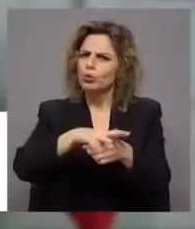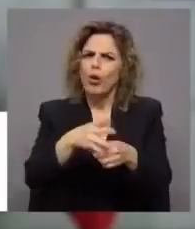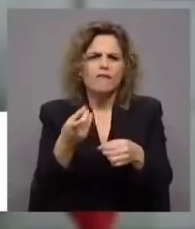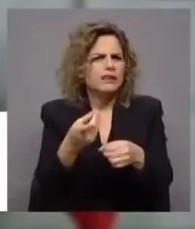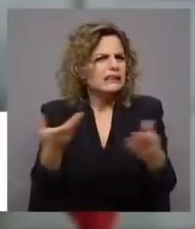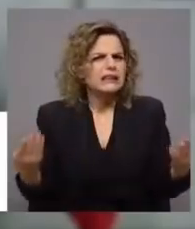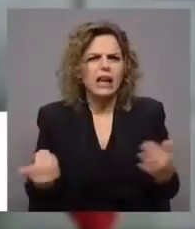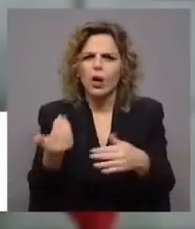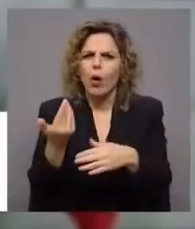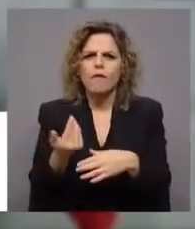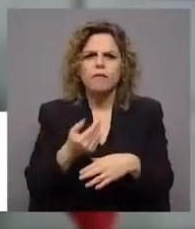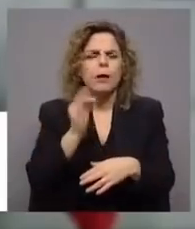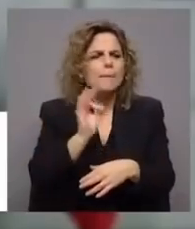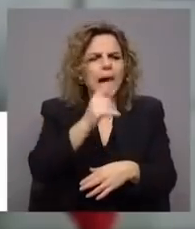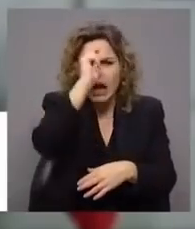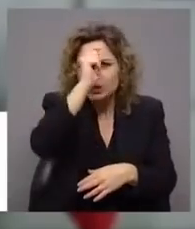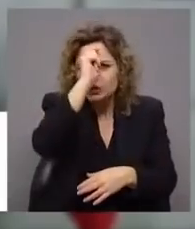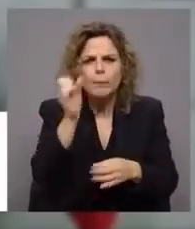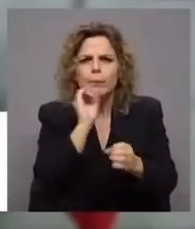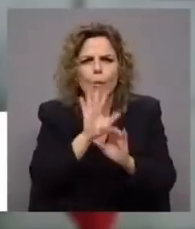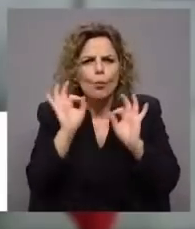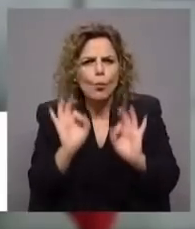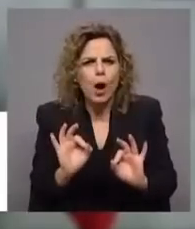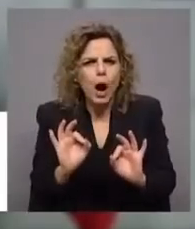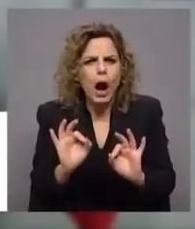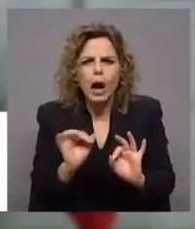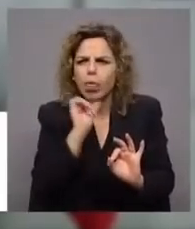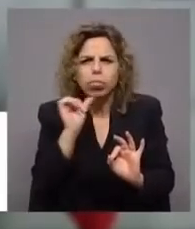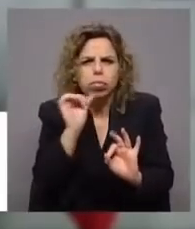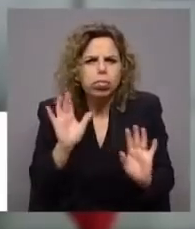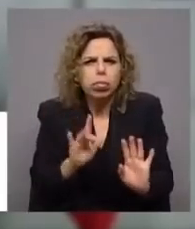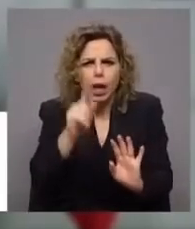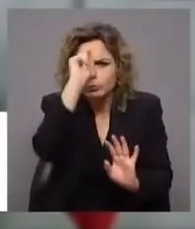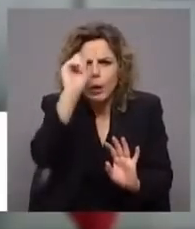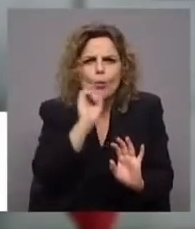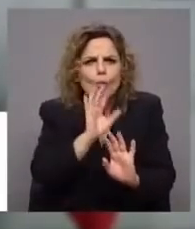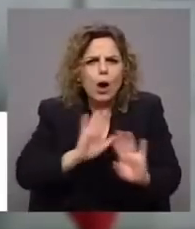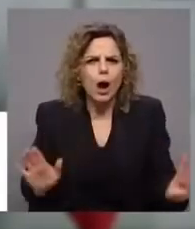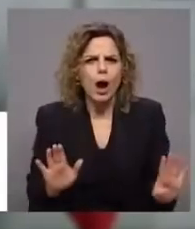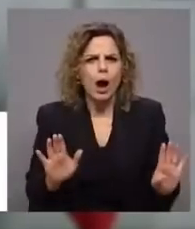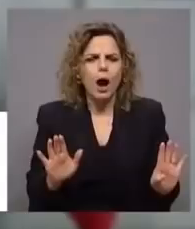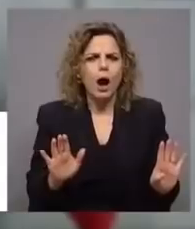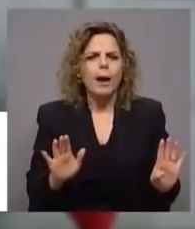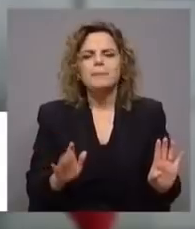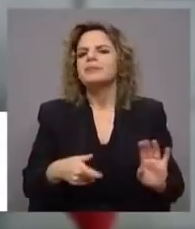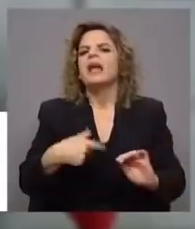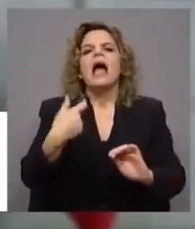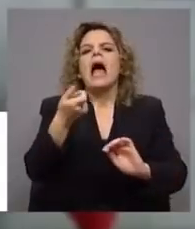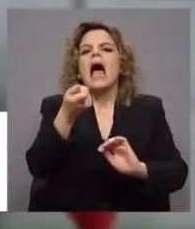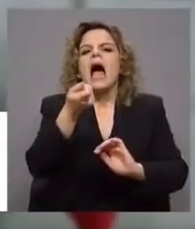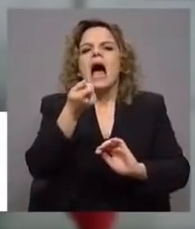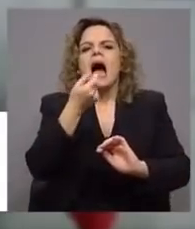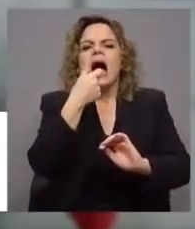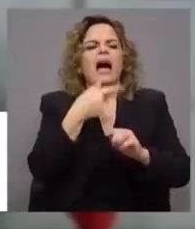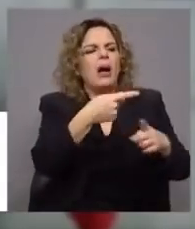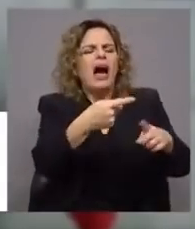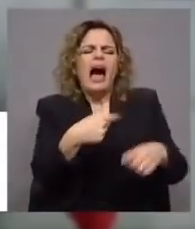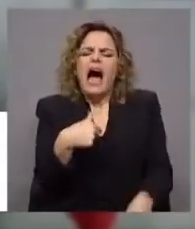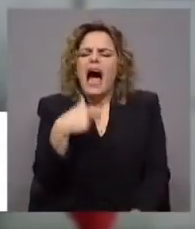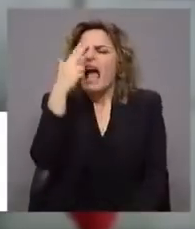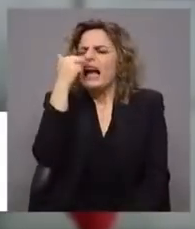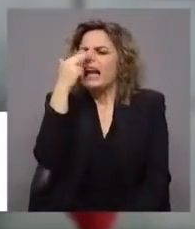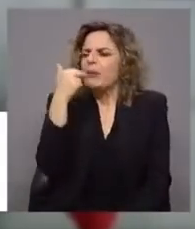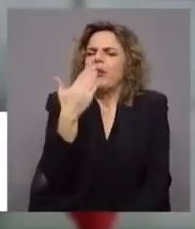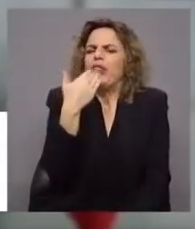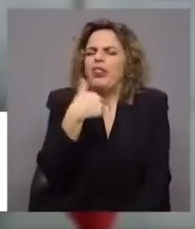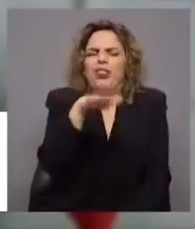Covid-19 com carinho, com respeito. O tempo inteiro ele receitou remédio, ele disse que era uma gripezinha,